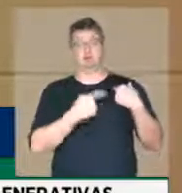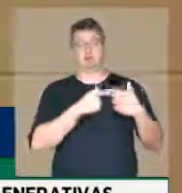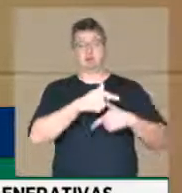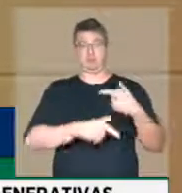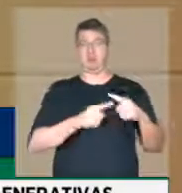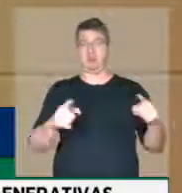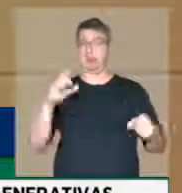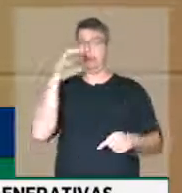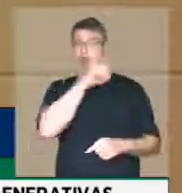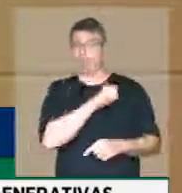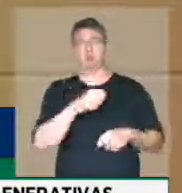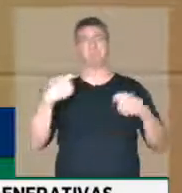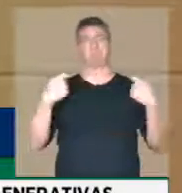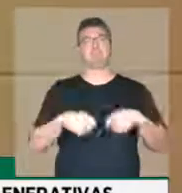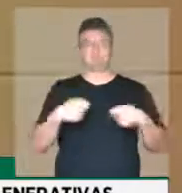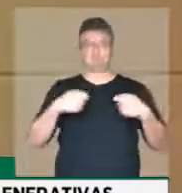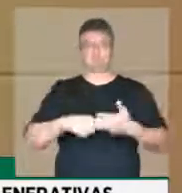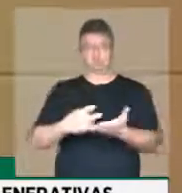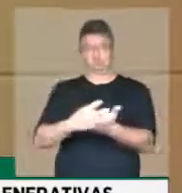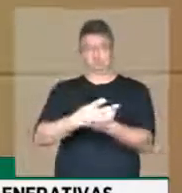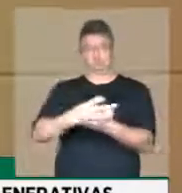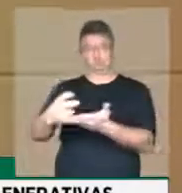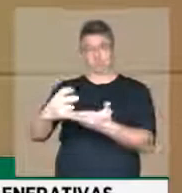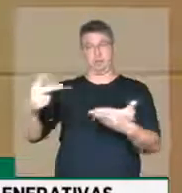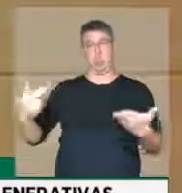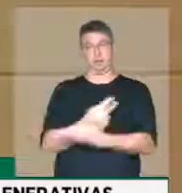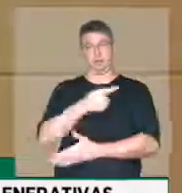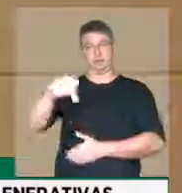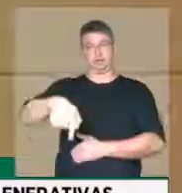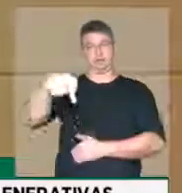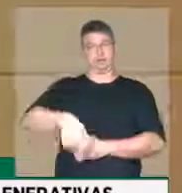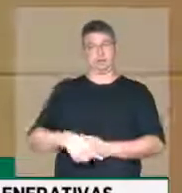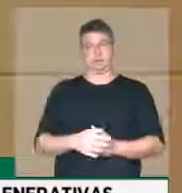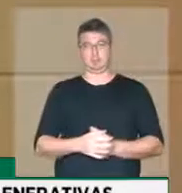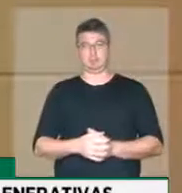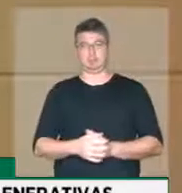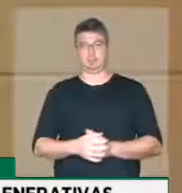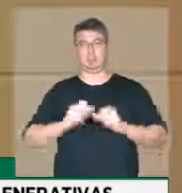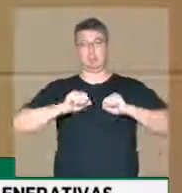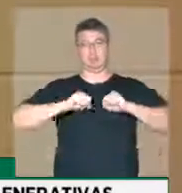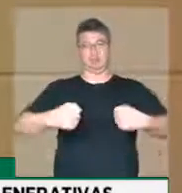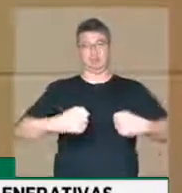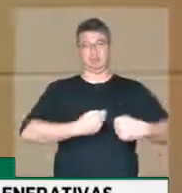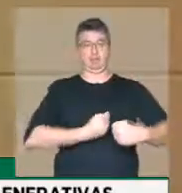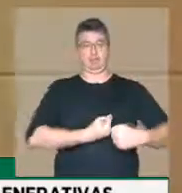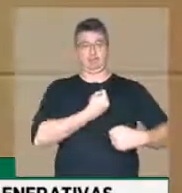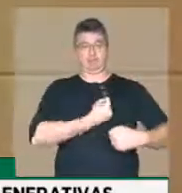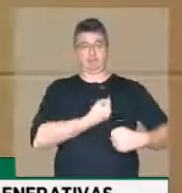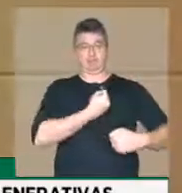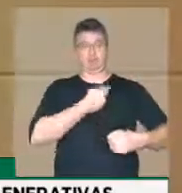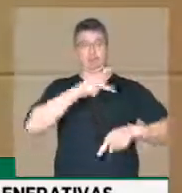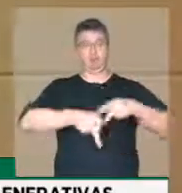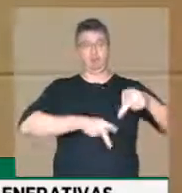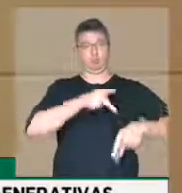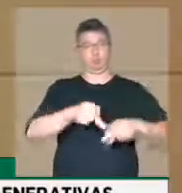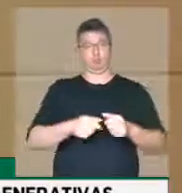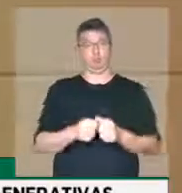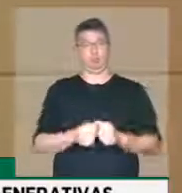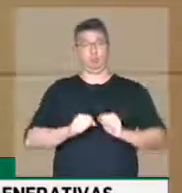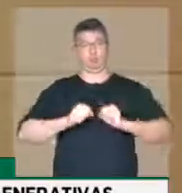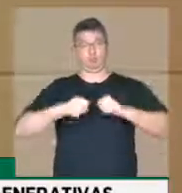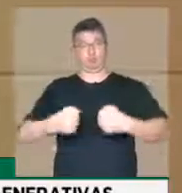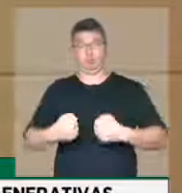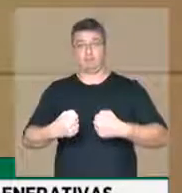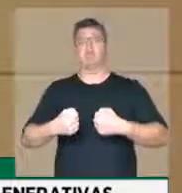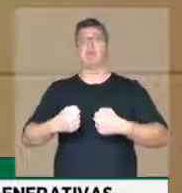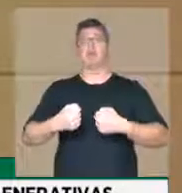quanto antes, é preciso que o impeachment avance na Câmara dos Deputados, em defesa da vida dos brasileiros, em defesa